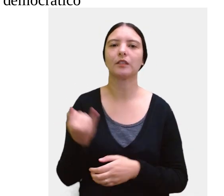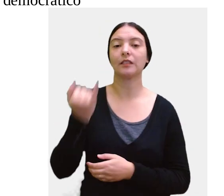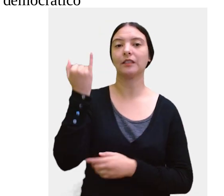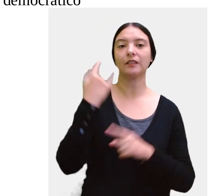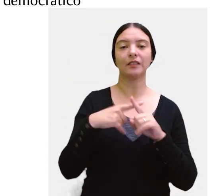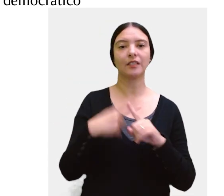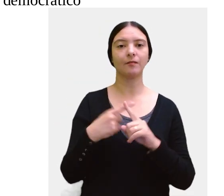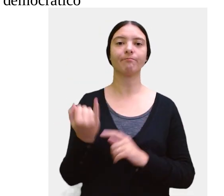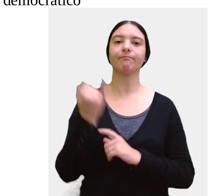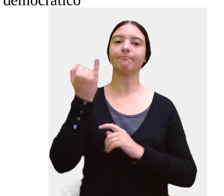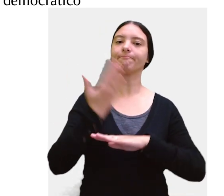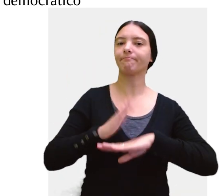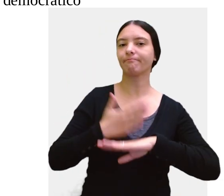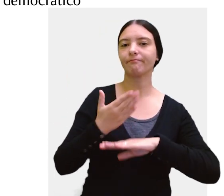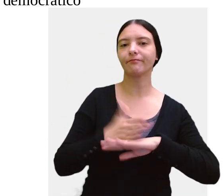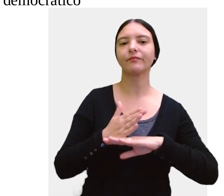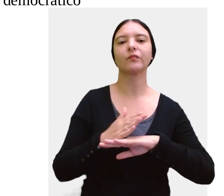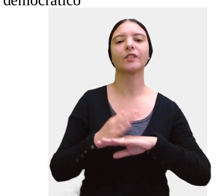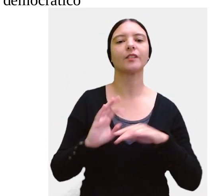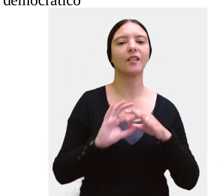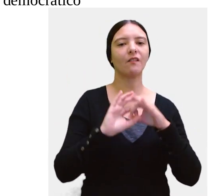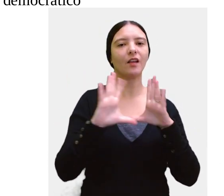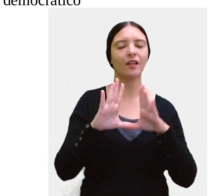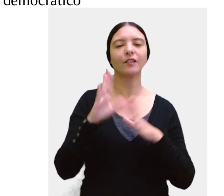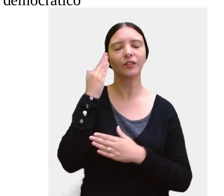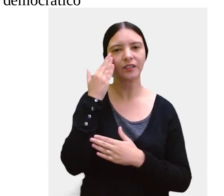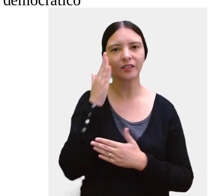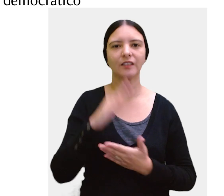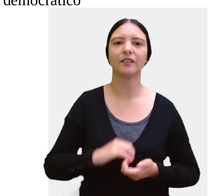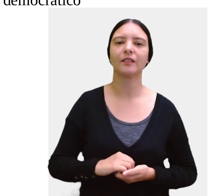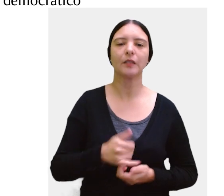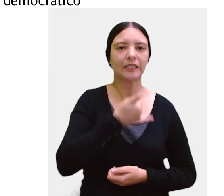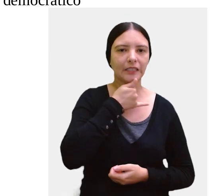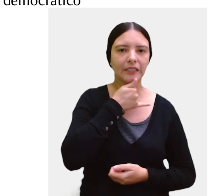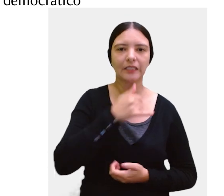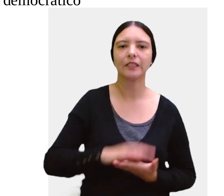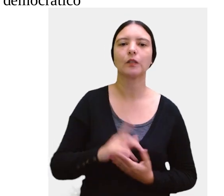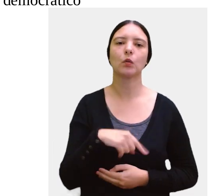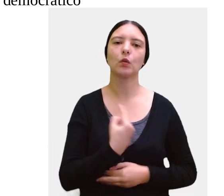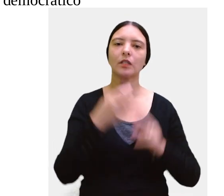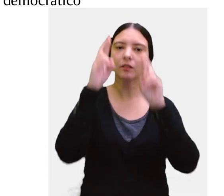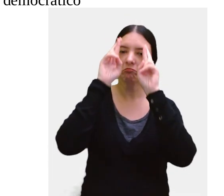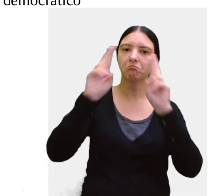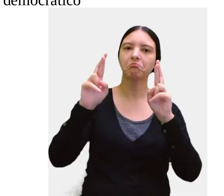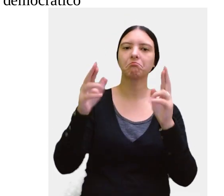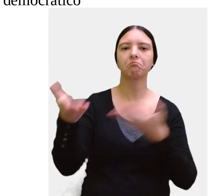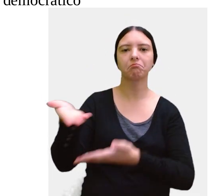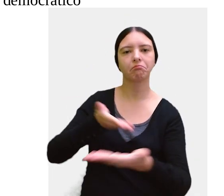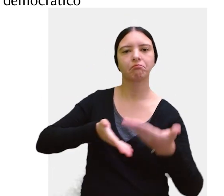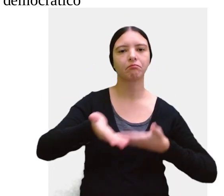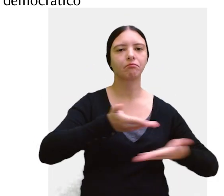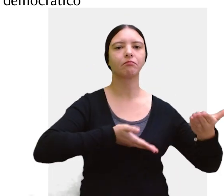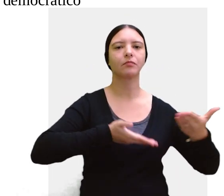fundamental porque é um importante exercício de liberdade de interpretação. Por exemplo, podemos nos respeitar uns aos outros